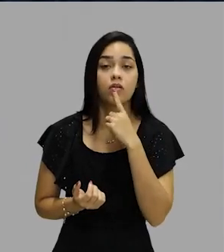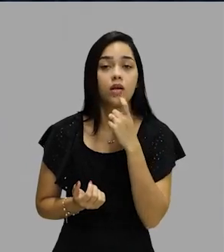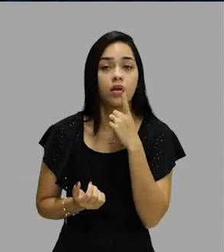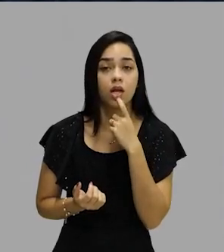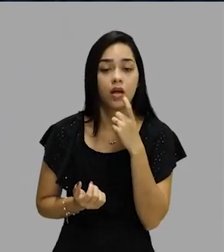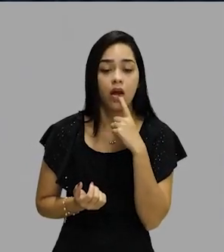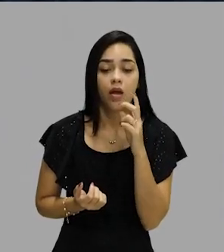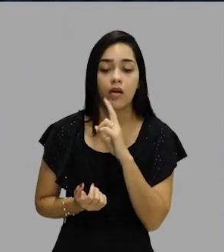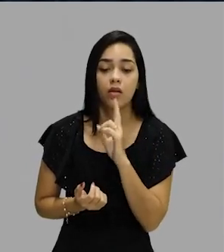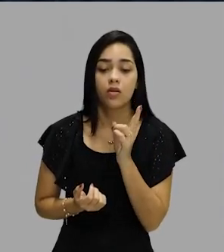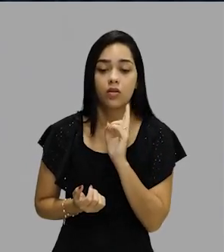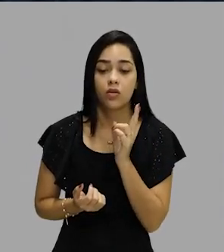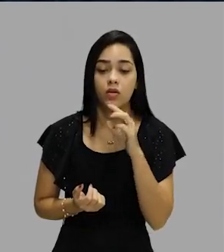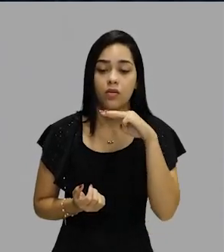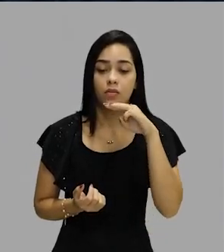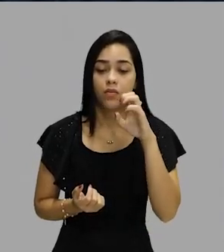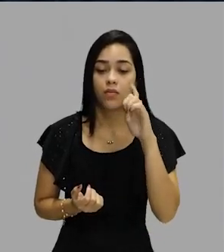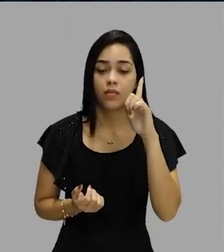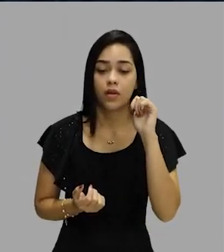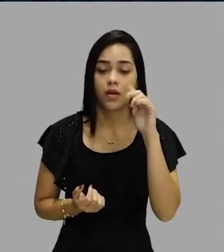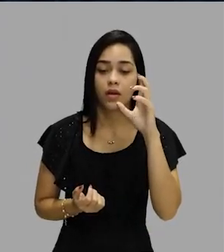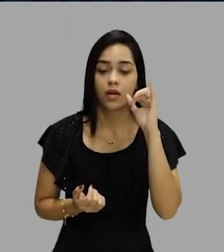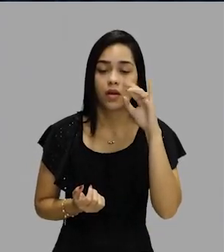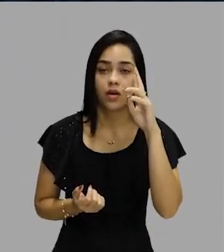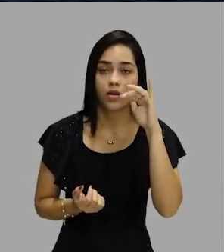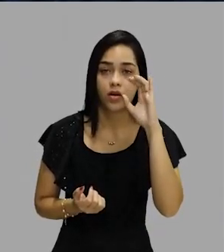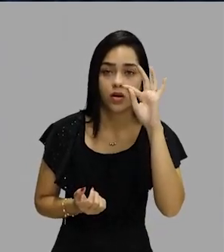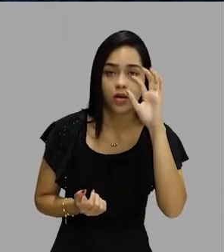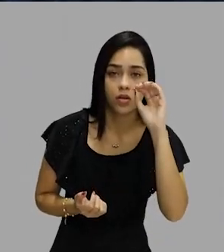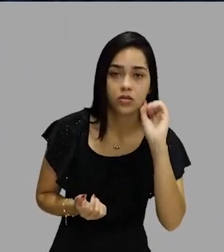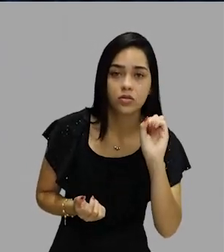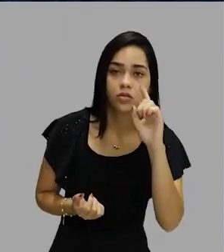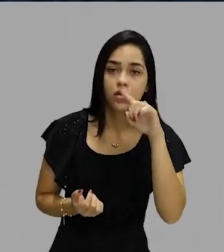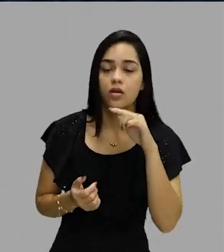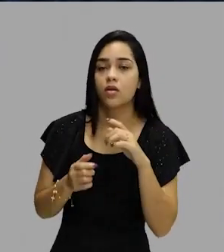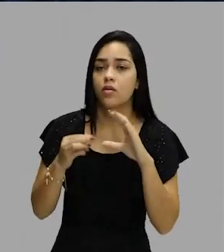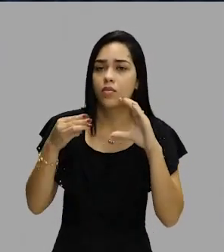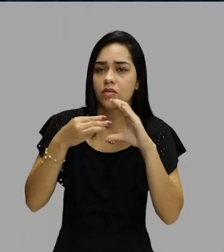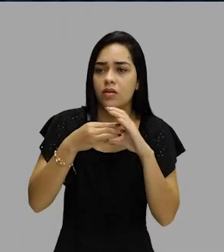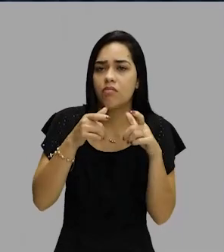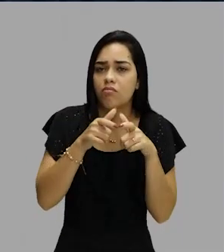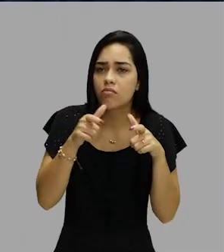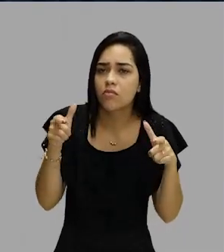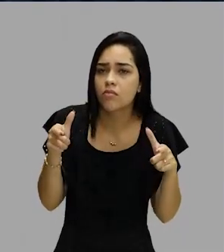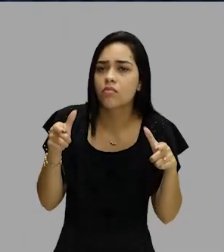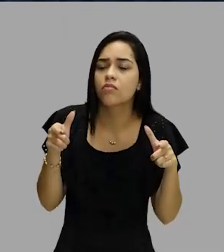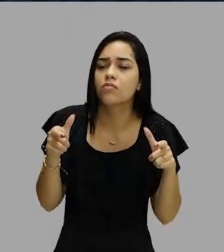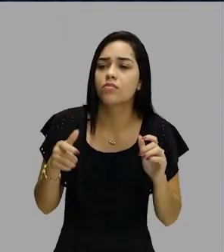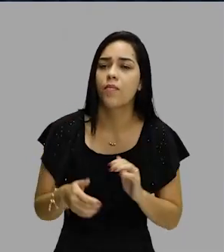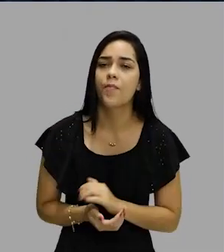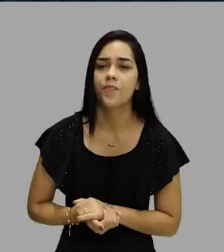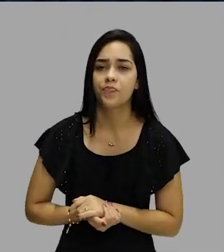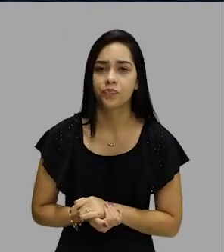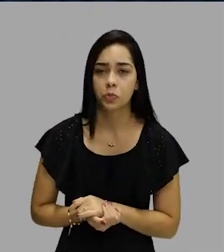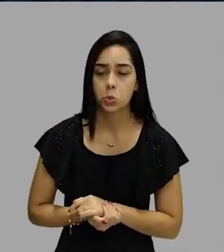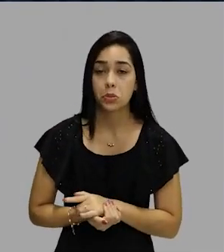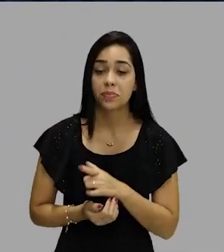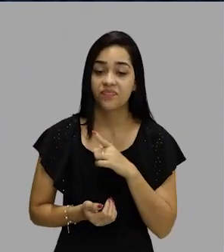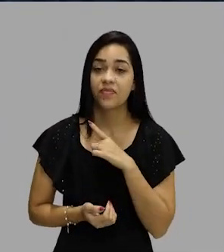células que a gente chama de megacariócitos, né? É uma célula grande, muito grande,